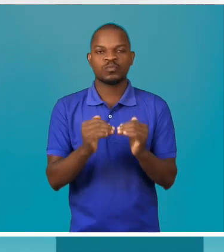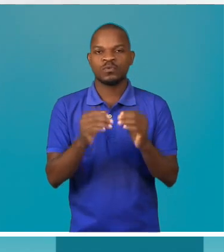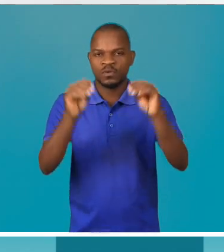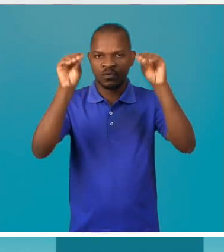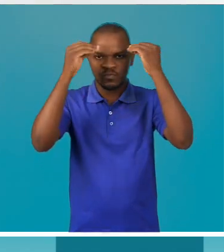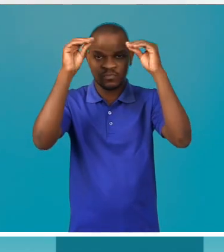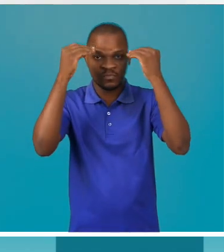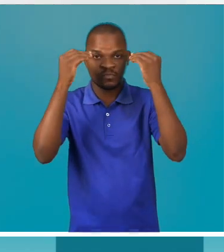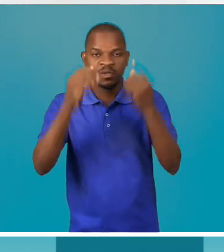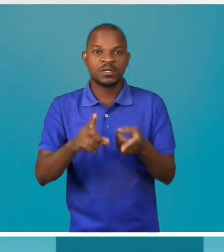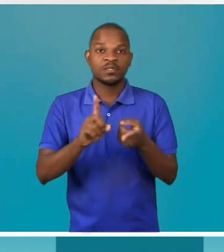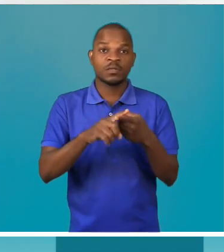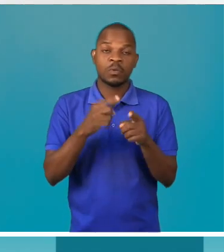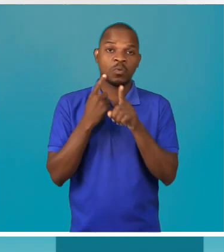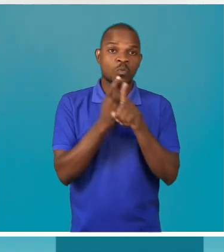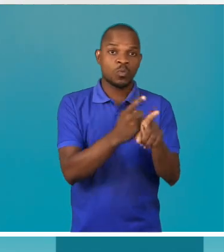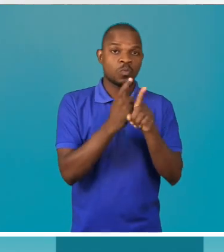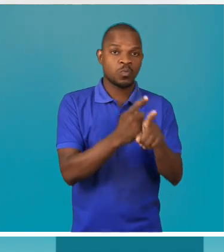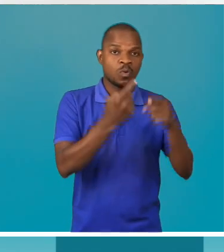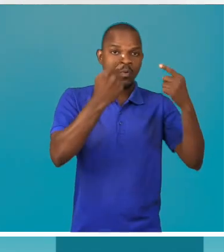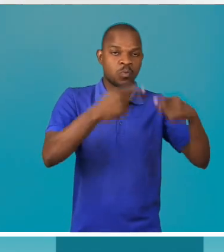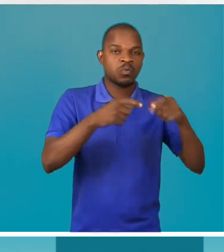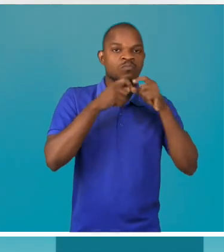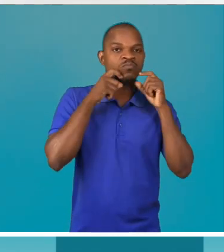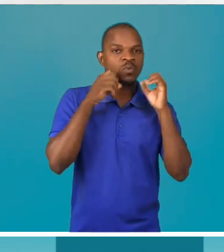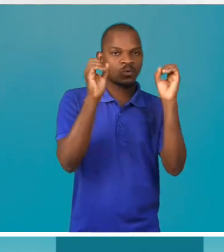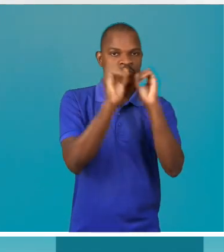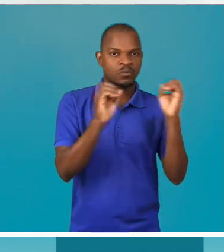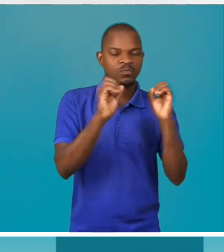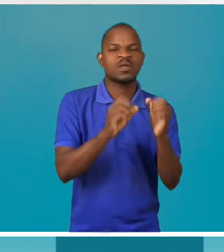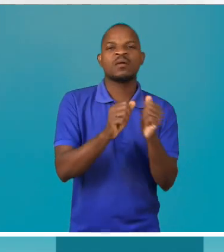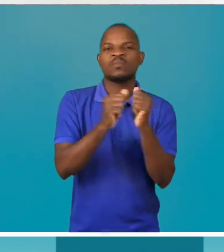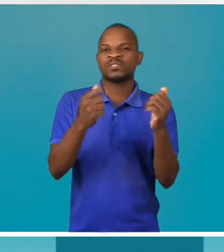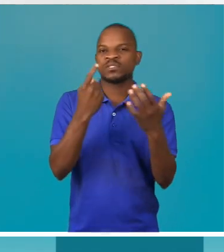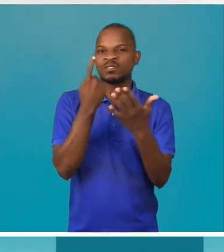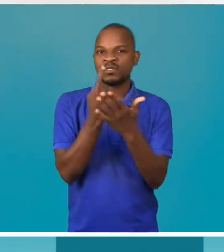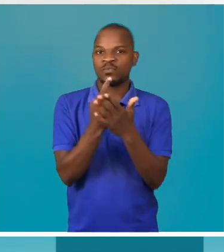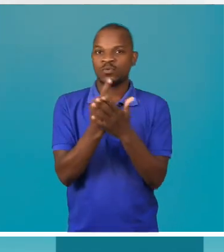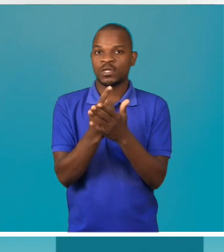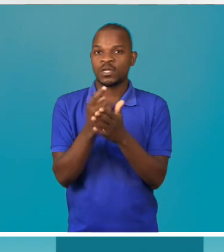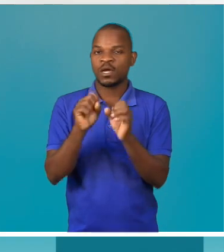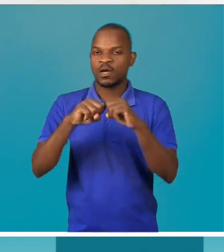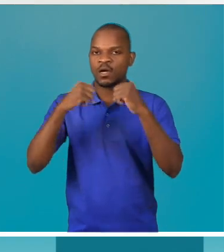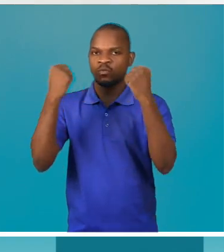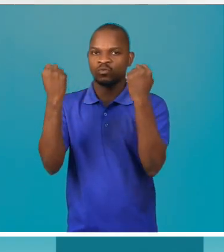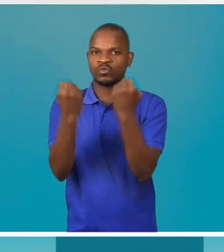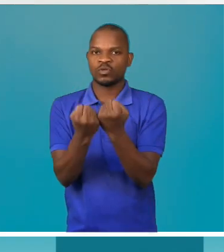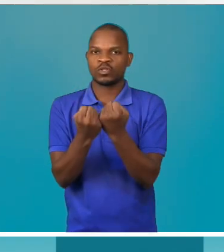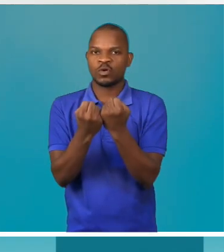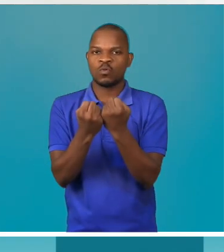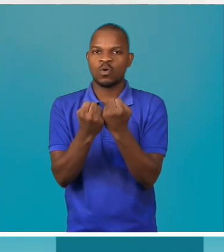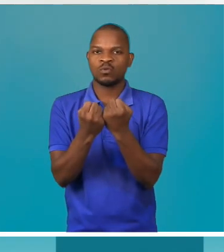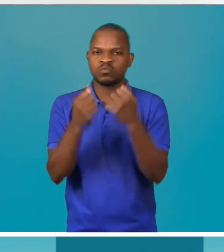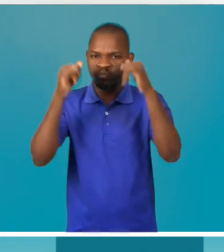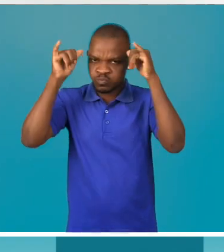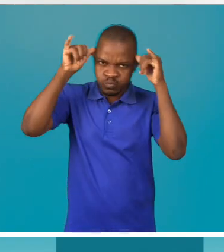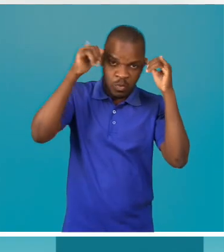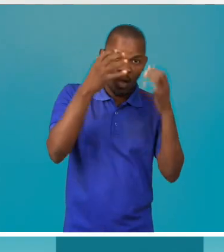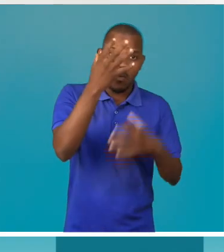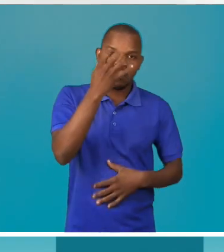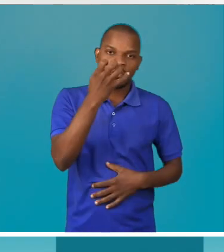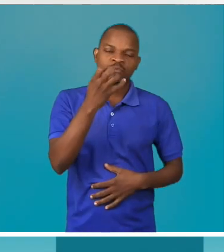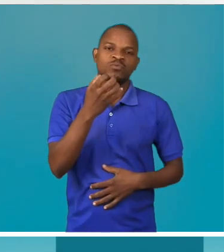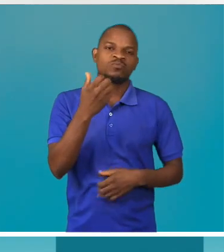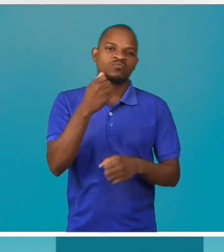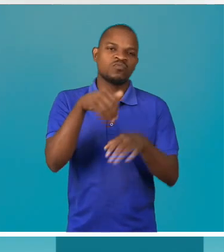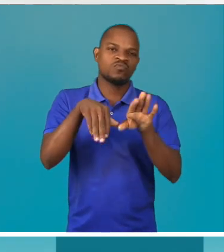no Campeonato Nacional, a Associação Black Bulls já trabalha a pensar neste requisito e